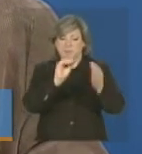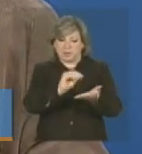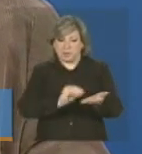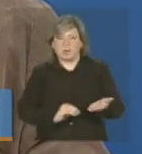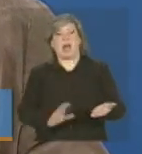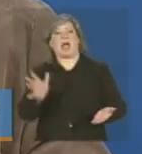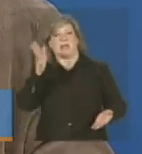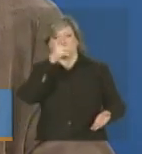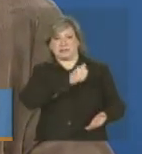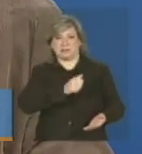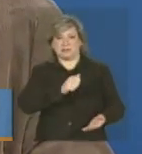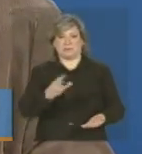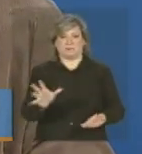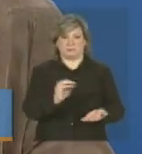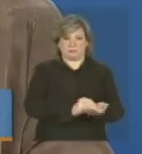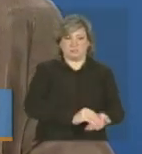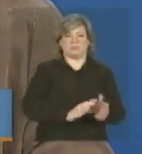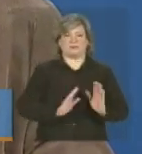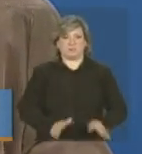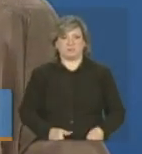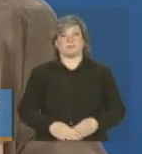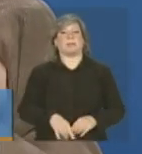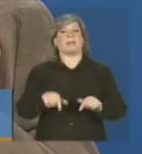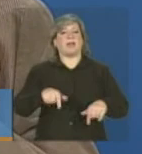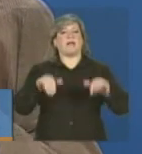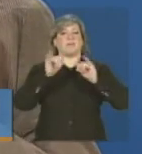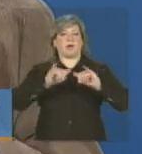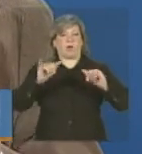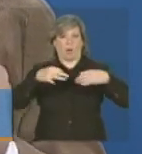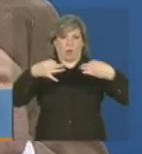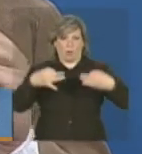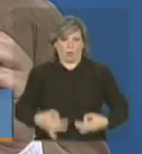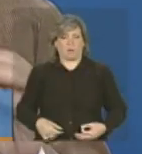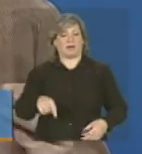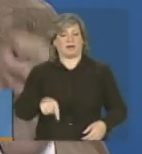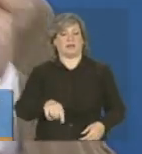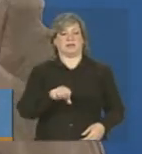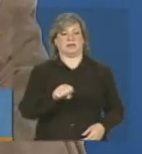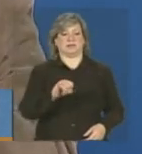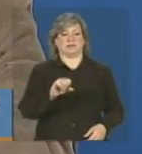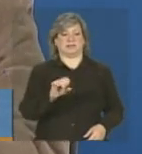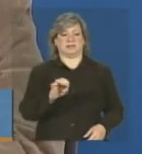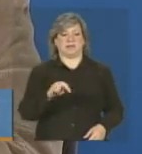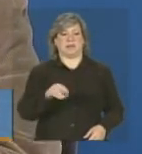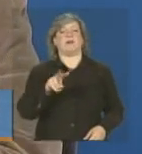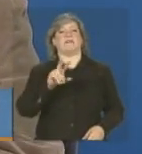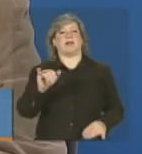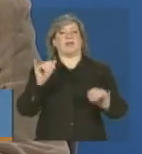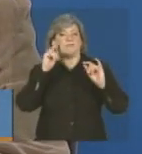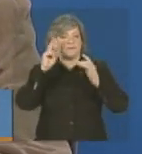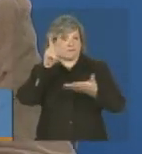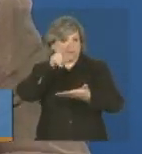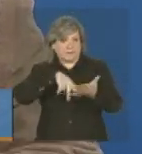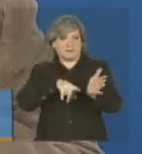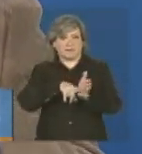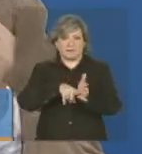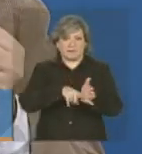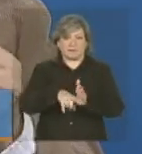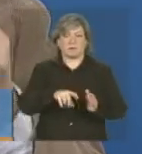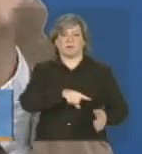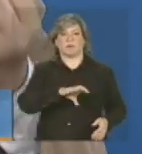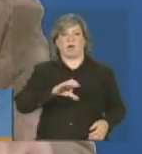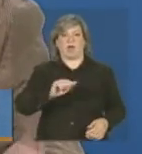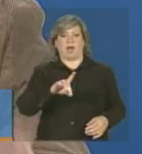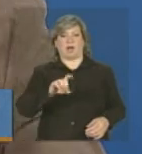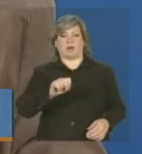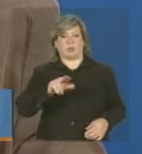salvar. Essas informações estando corretas, o sistema de autenticação e autorização vai ler a base de dados do CAD SUAS, vai gerar o